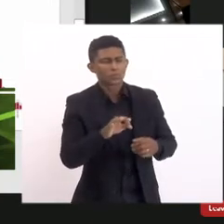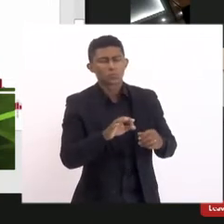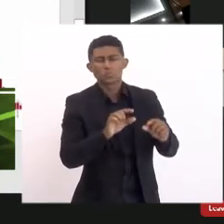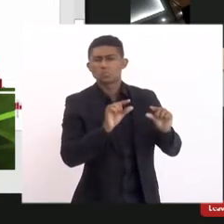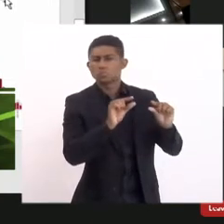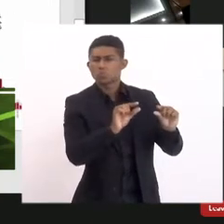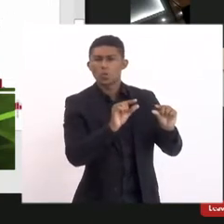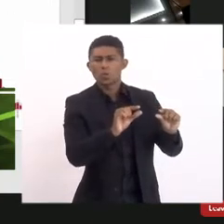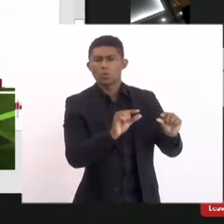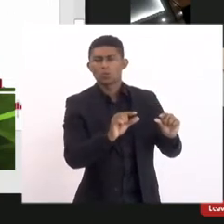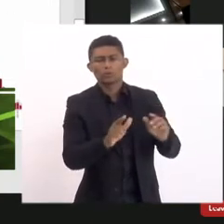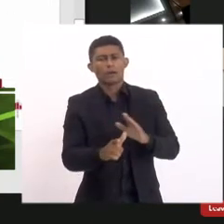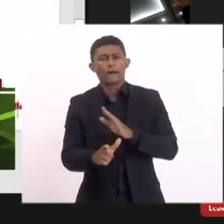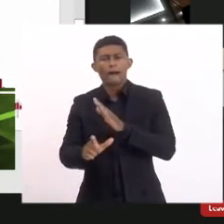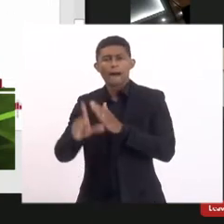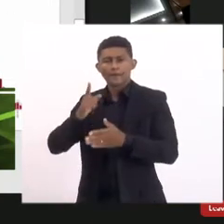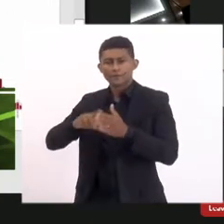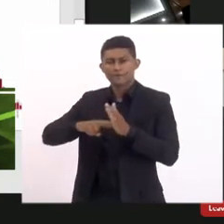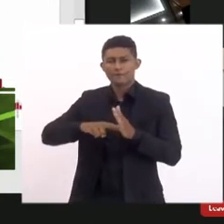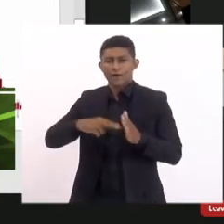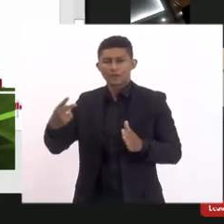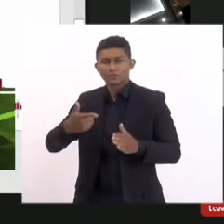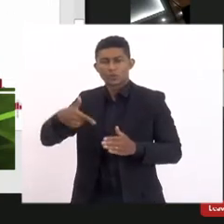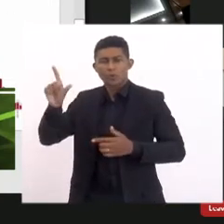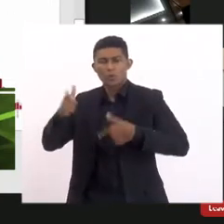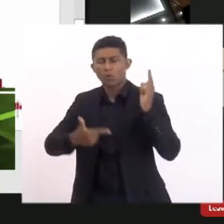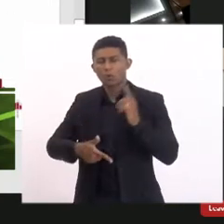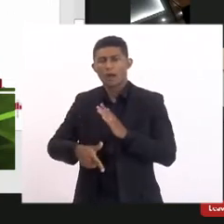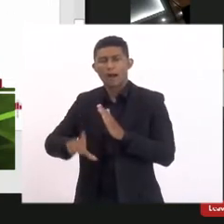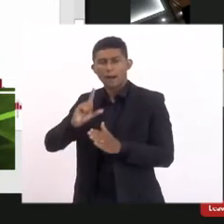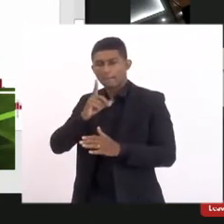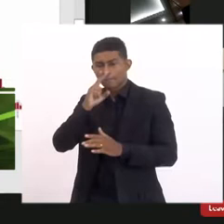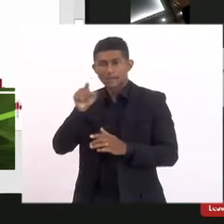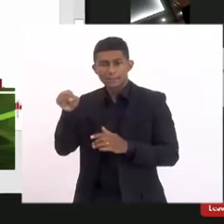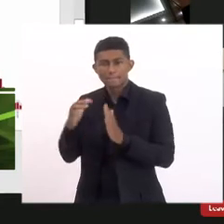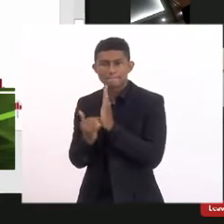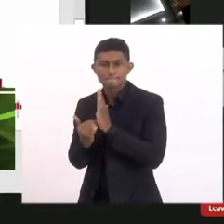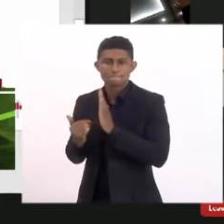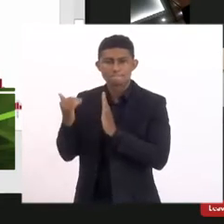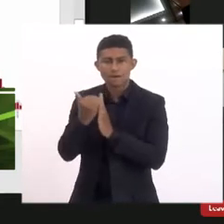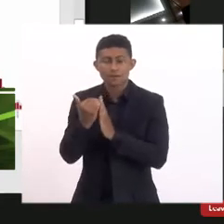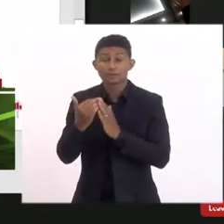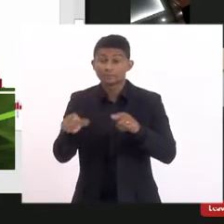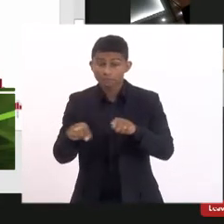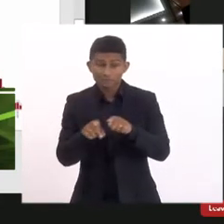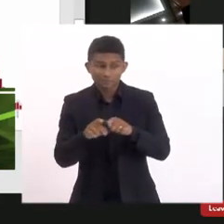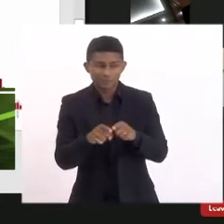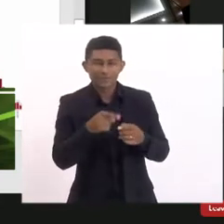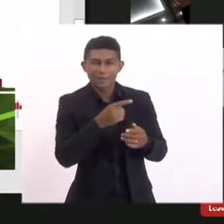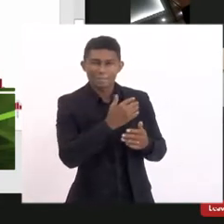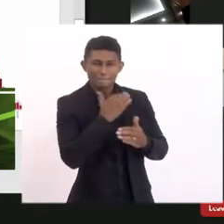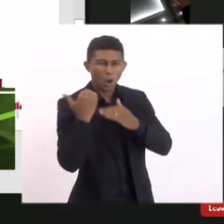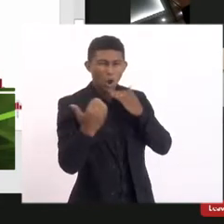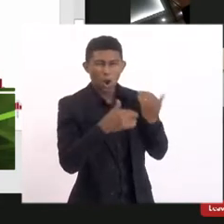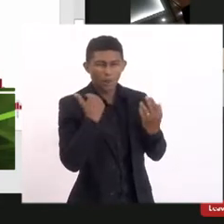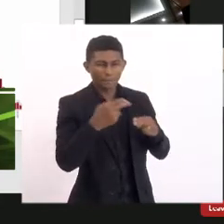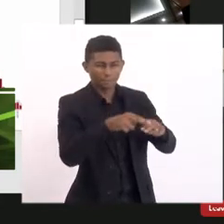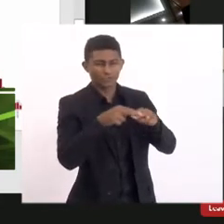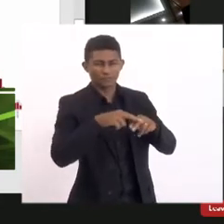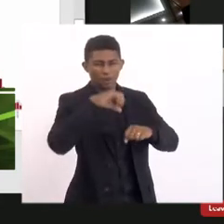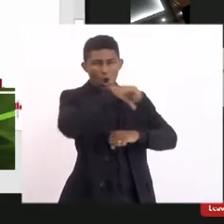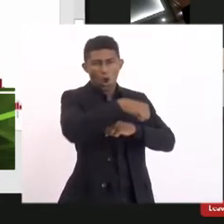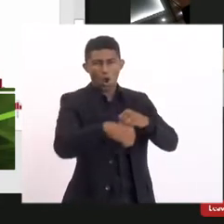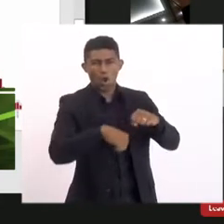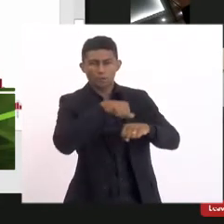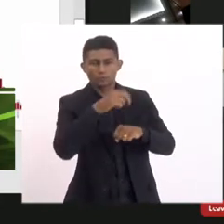nas outras ondas, né, de outras variantes. A mesma coisa aconteceu com o óbito. Vocês observam que o gráfico em vermelho, ele